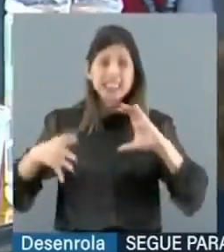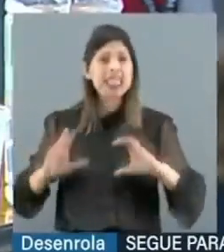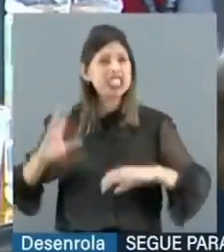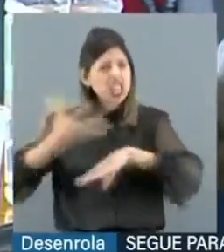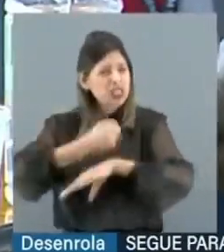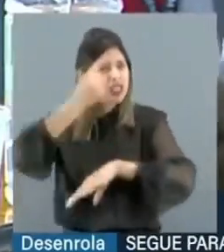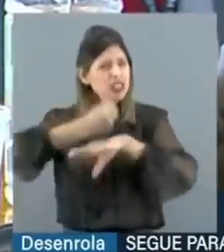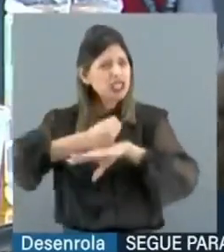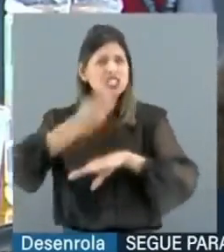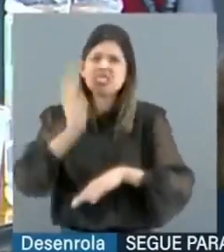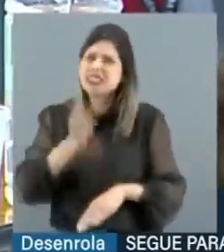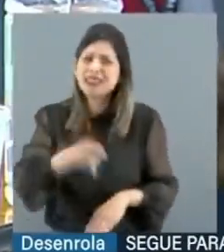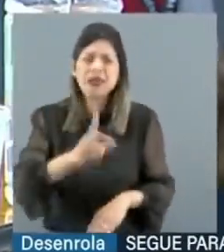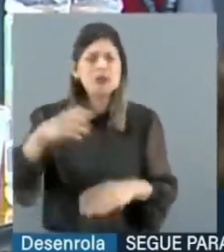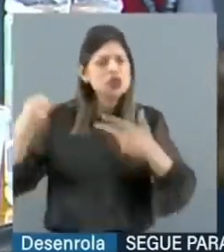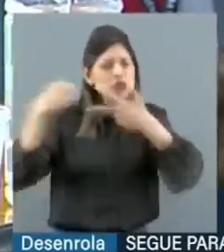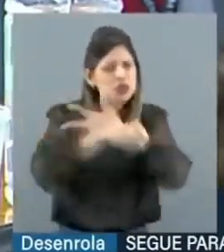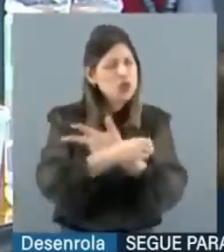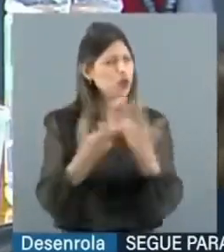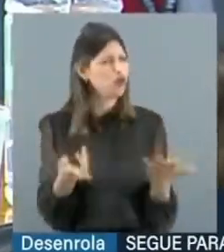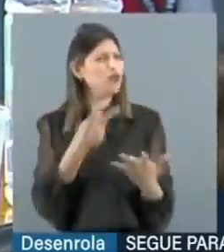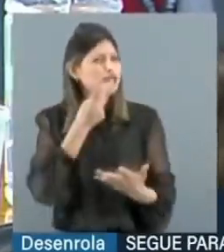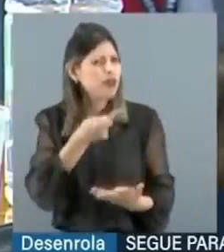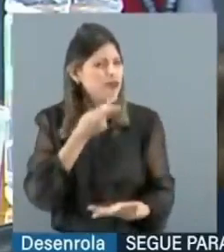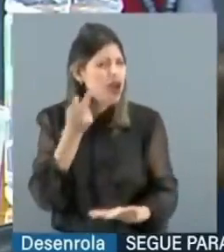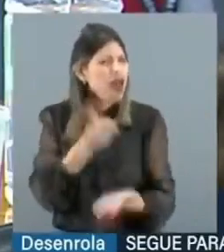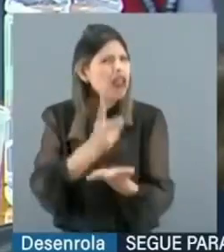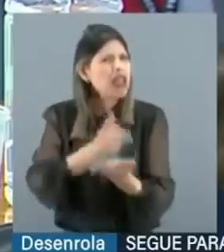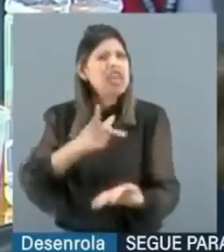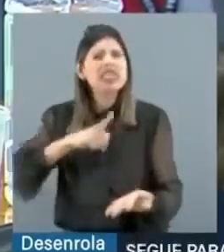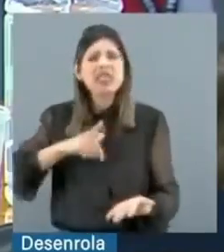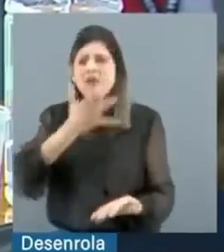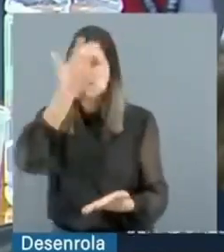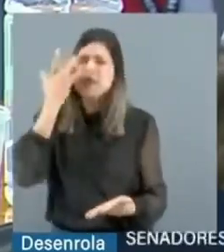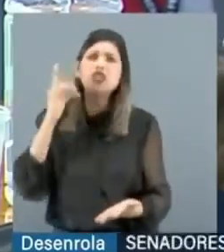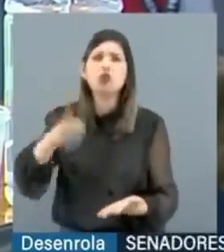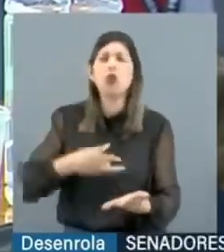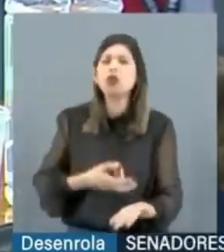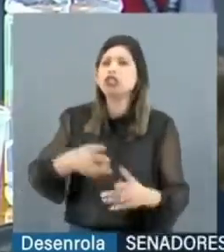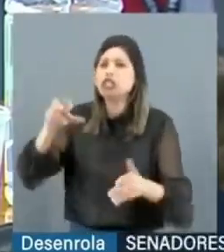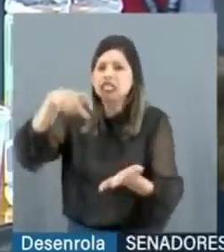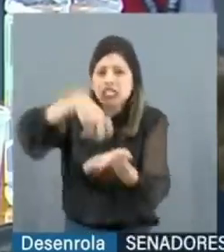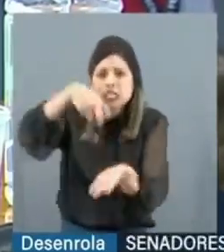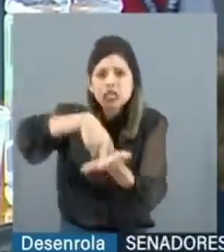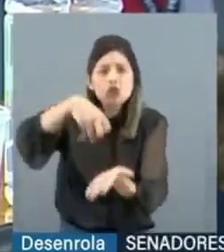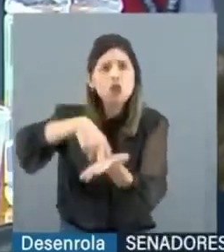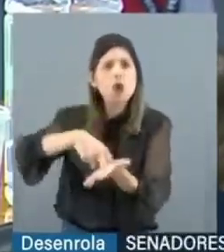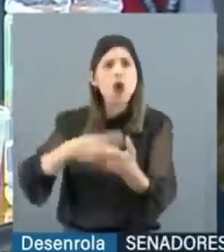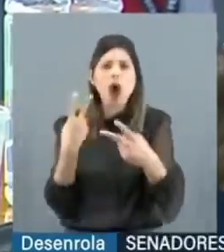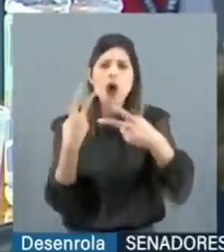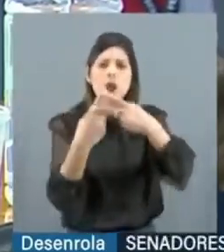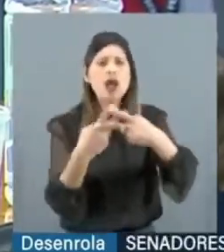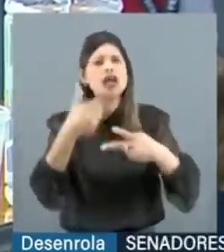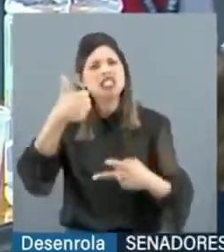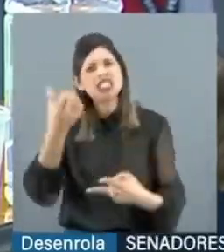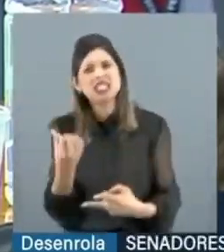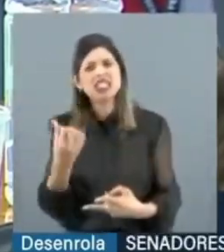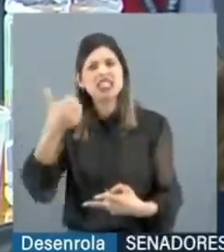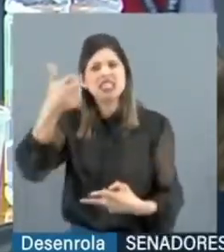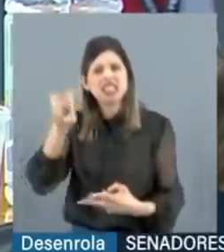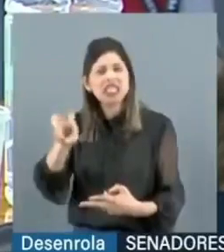de Estado o tempo inteiro no dia 8. E aí tem pessoas sendo condenadas aí há 16, há 15 anos. E aí, isso aqui é golpe de Estado?